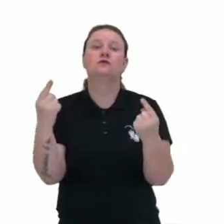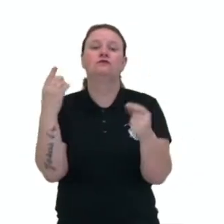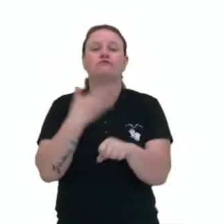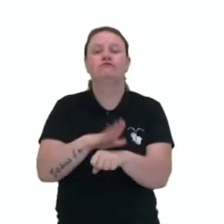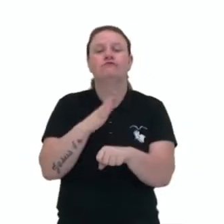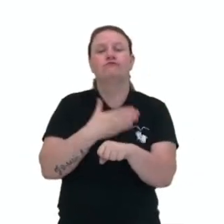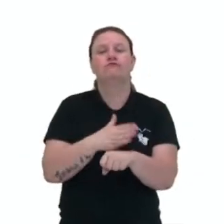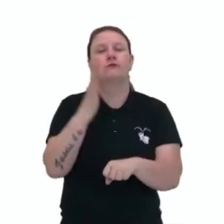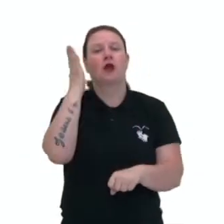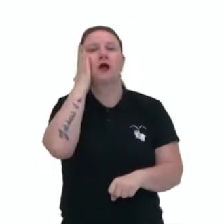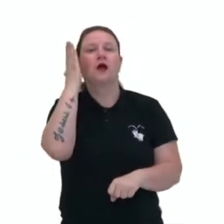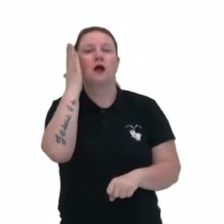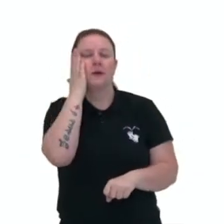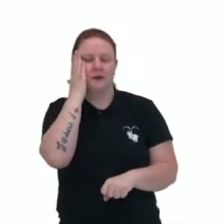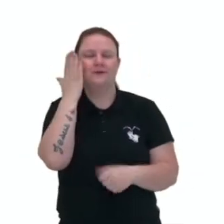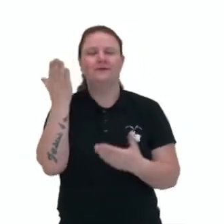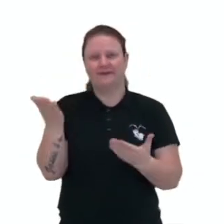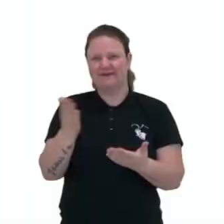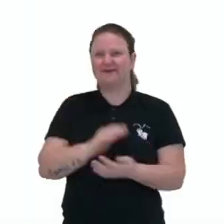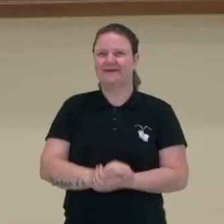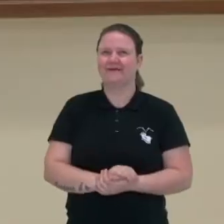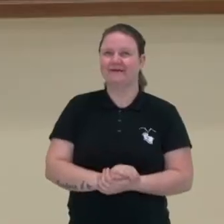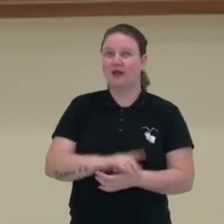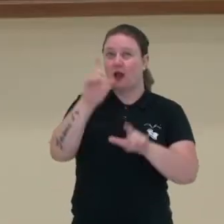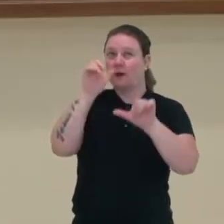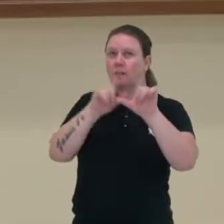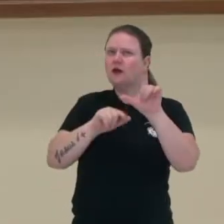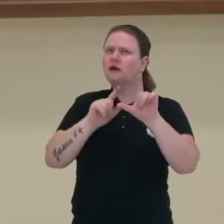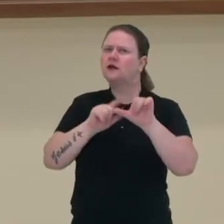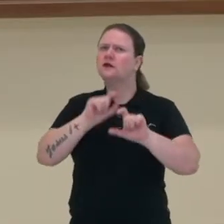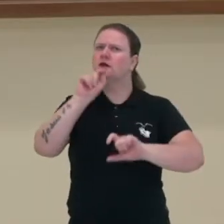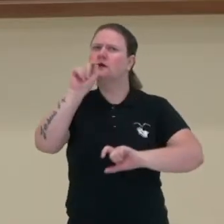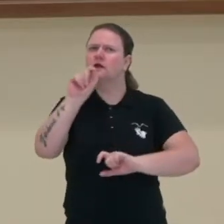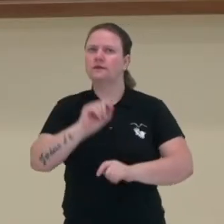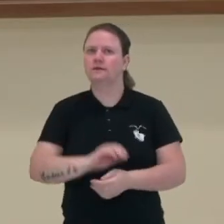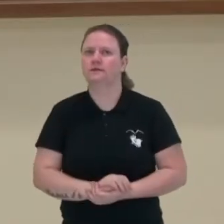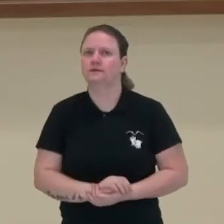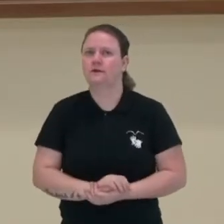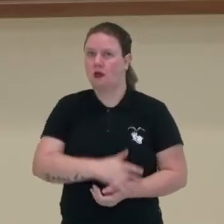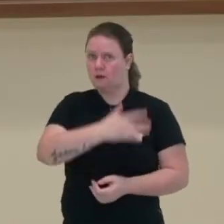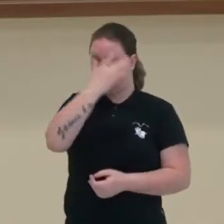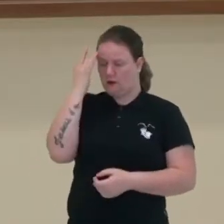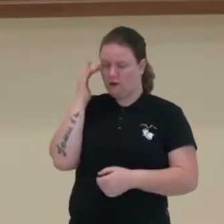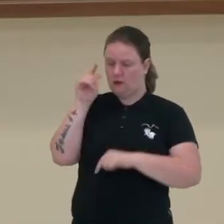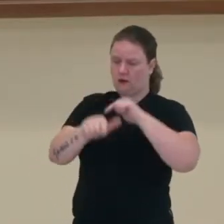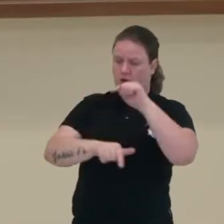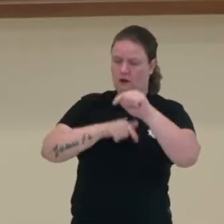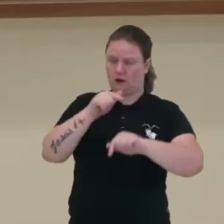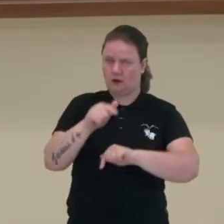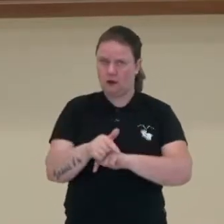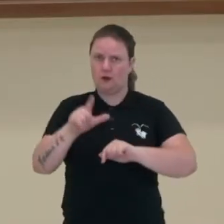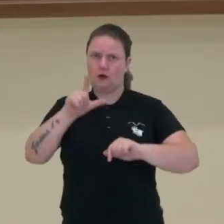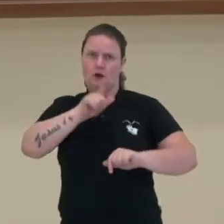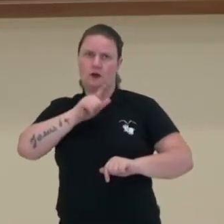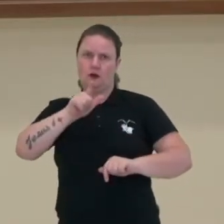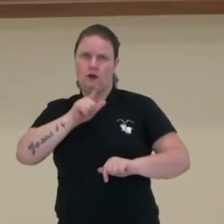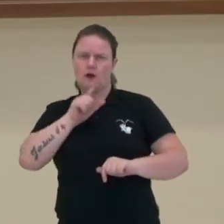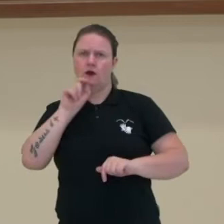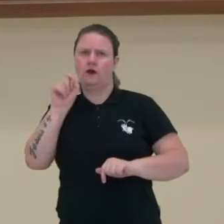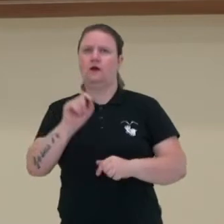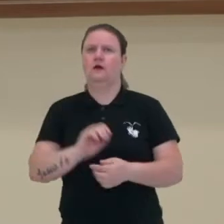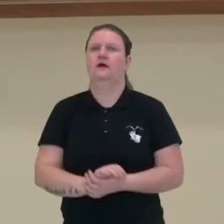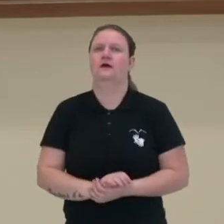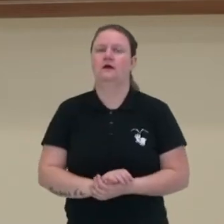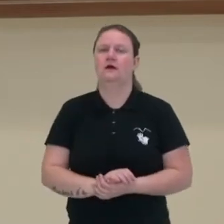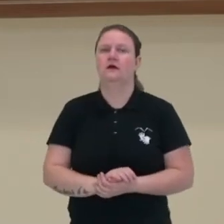sabe, cada um sabe o que faz. Aqui ele está dizendo que a pessoa que realiza um determinado trabalho, ela sabe o que ela